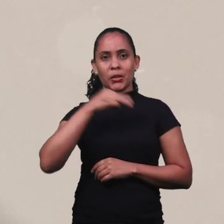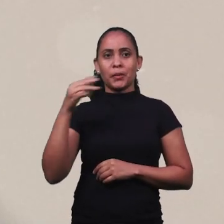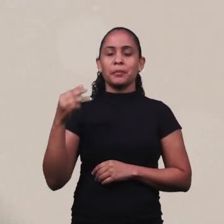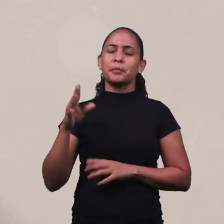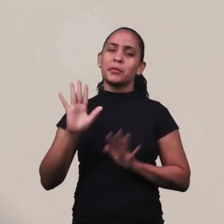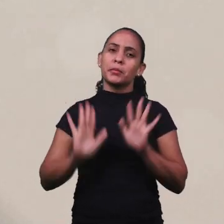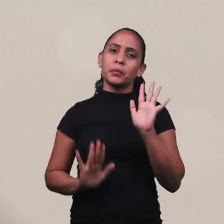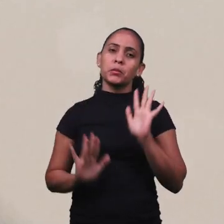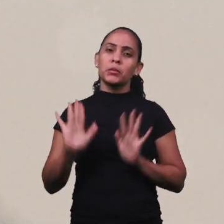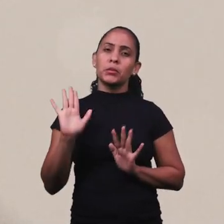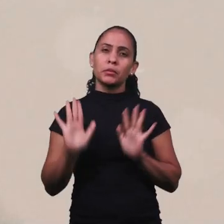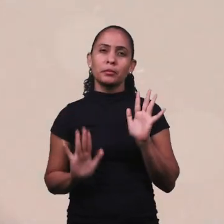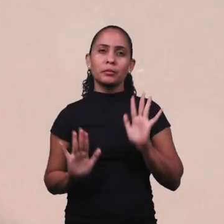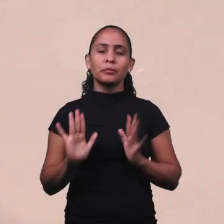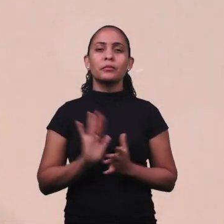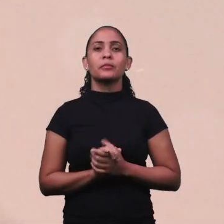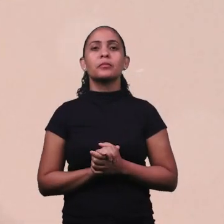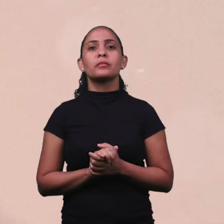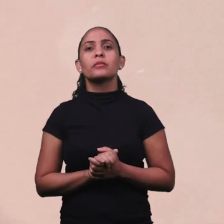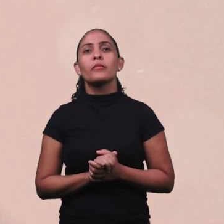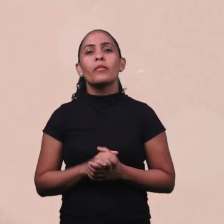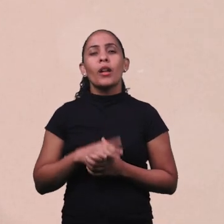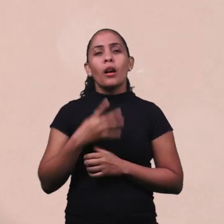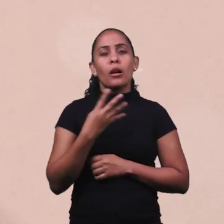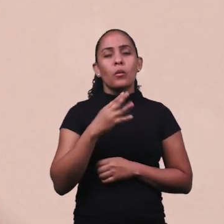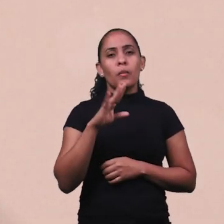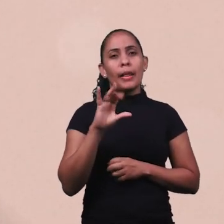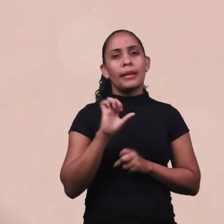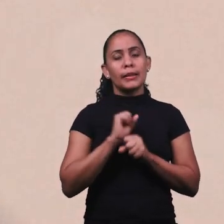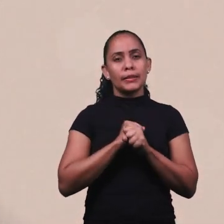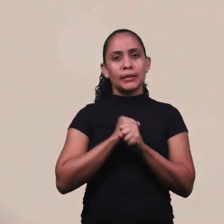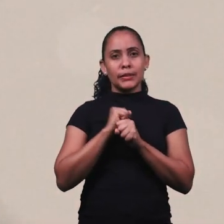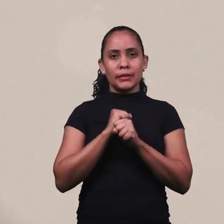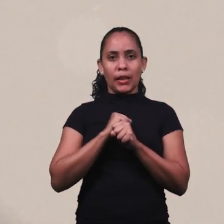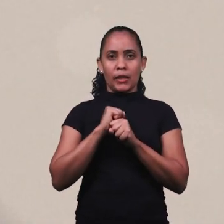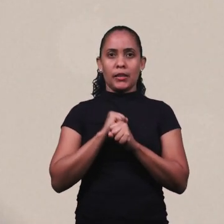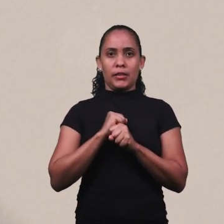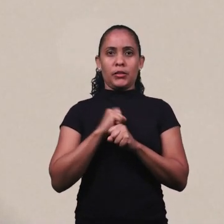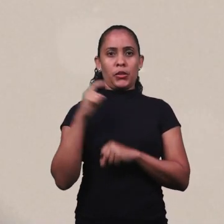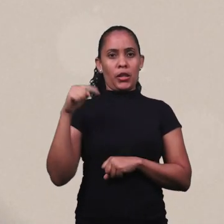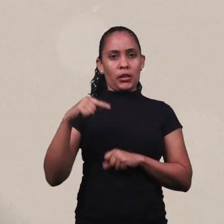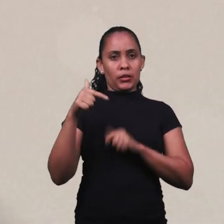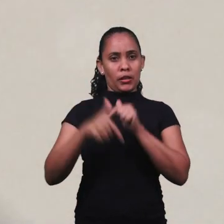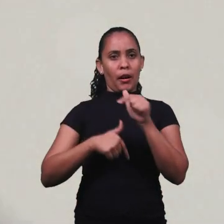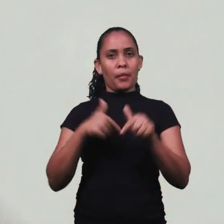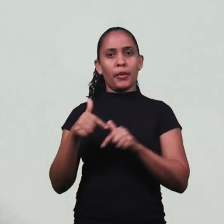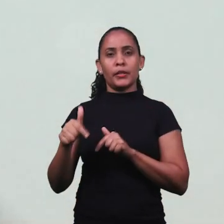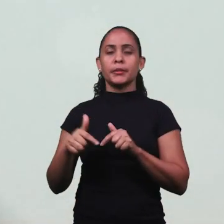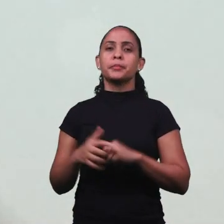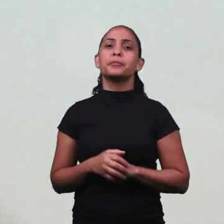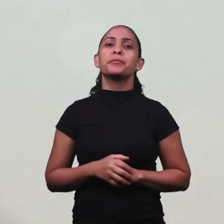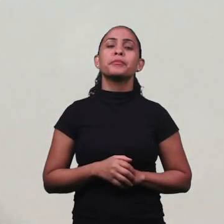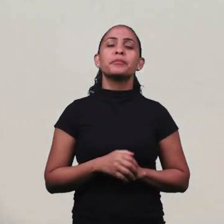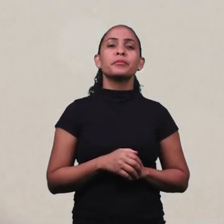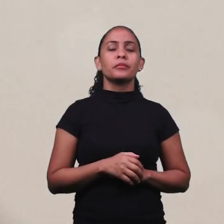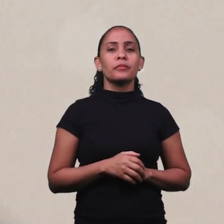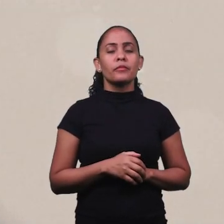Há precisamente, vamos dizer, uns 40 anos que eu estou voluntário aqui no Manaim Domingo